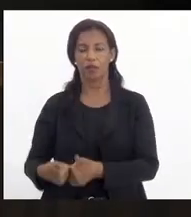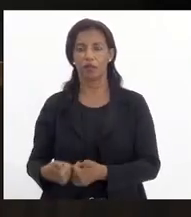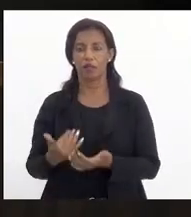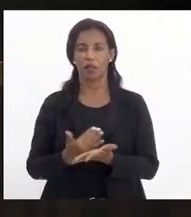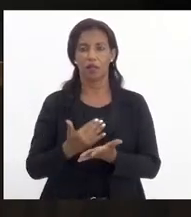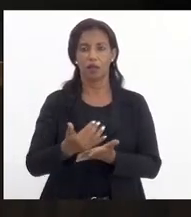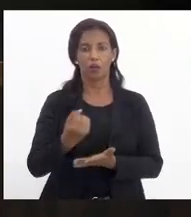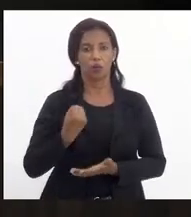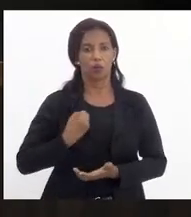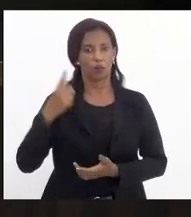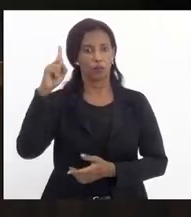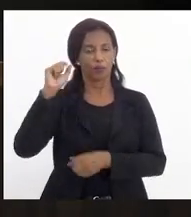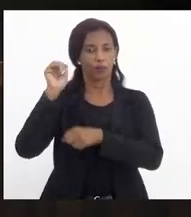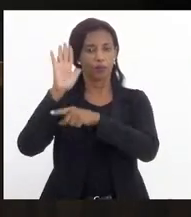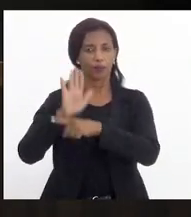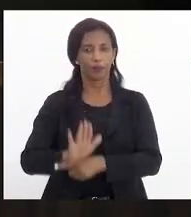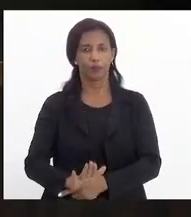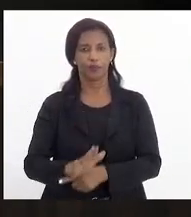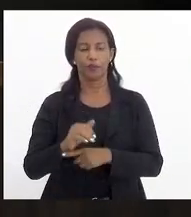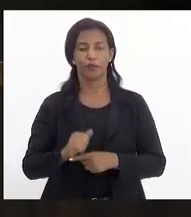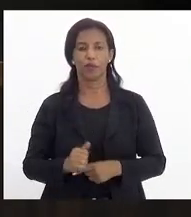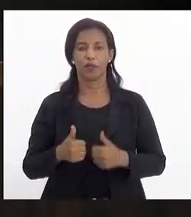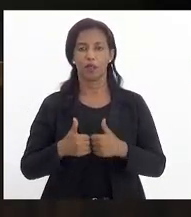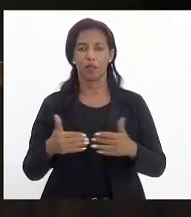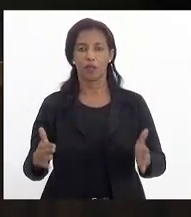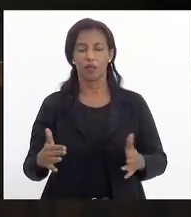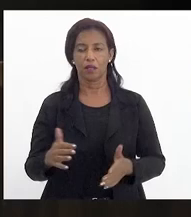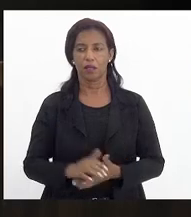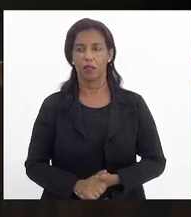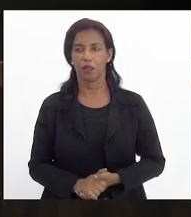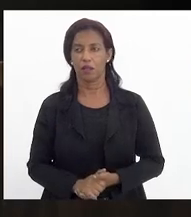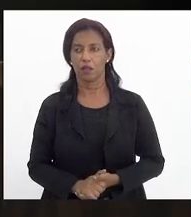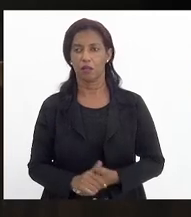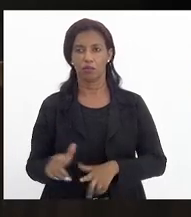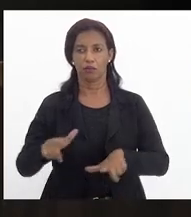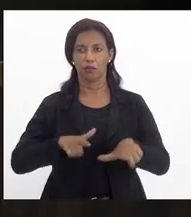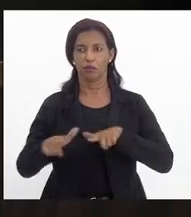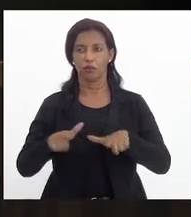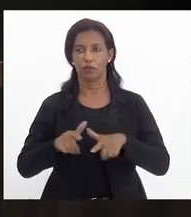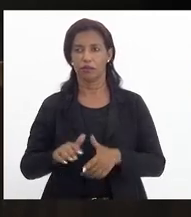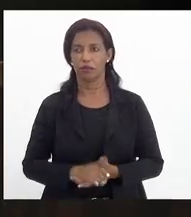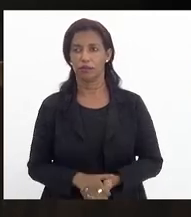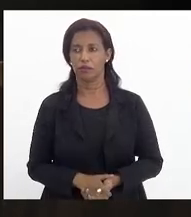Havendo número legal sobre a proteção de Deus, iniciamos os nossos trabalhos.